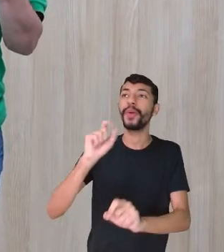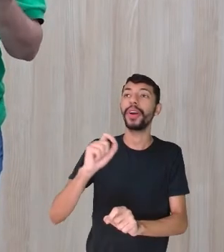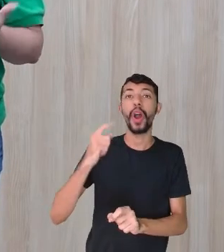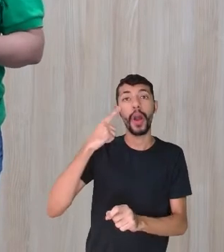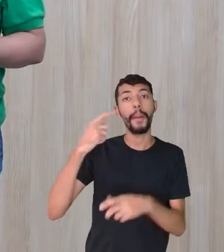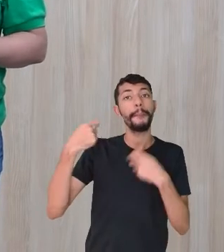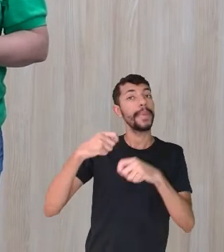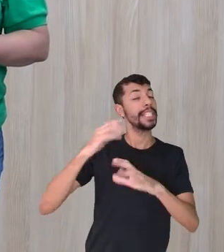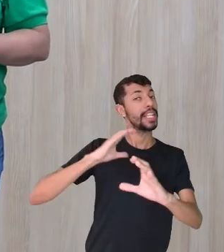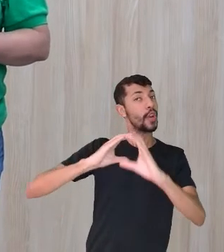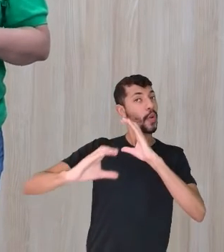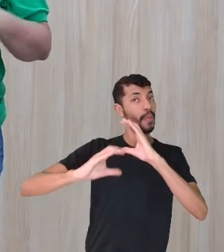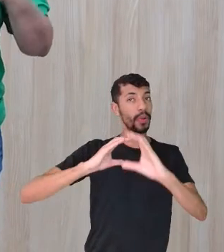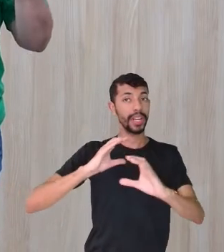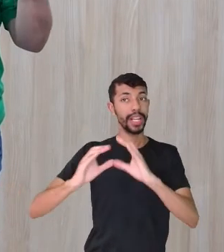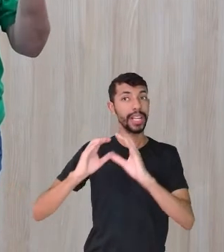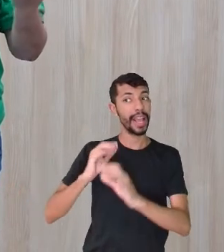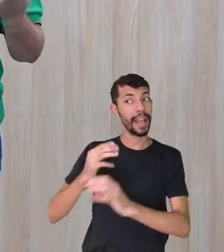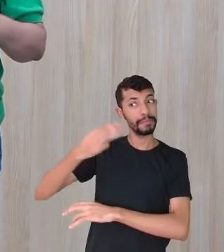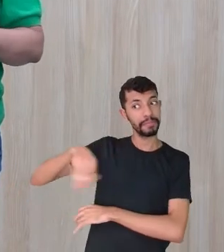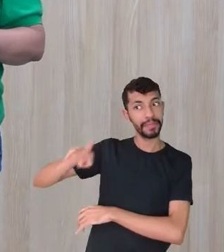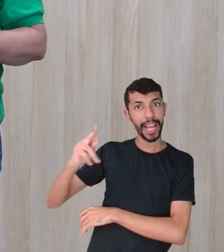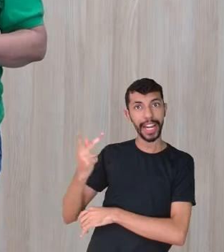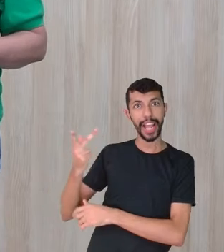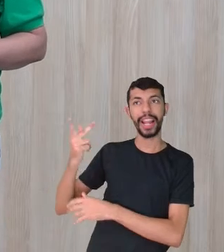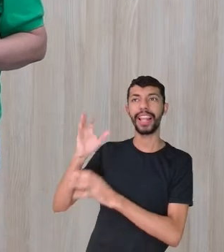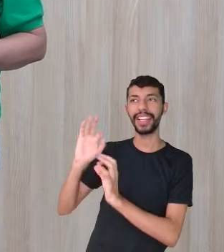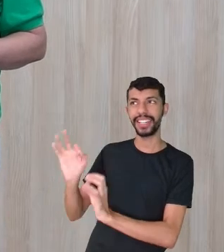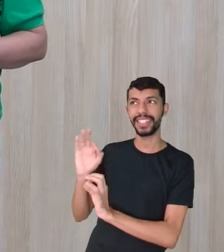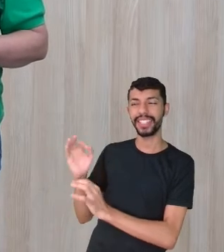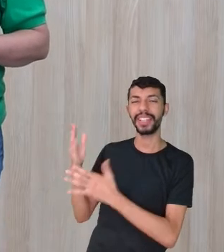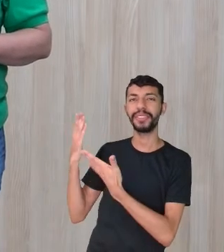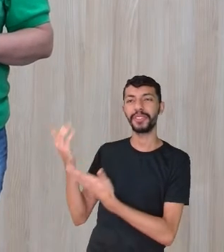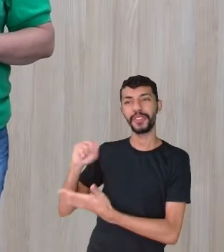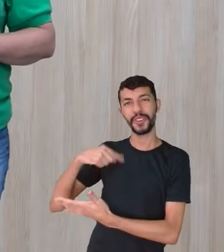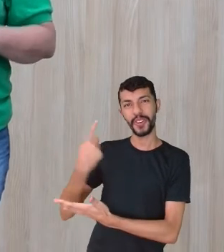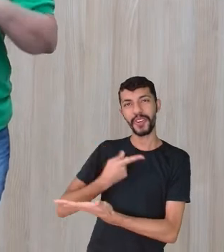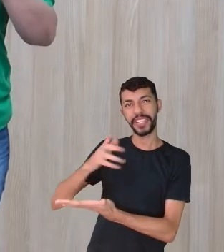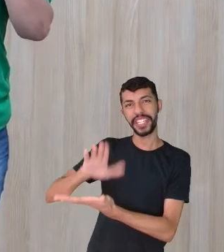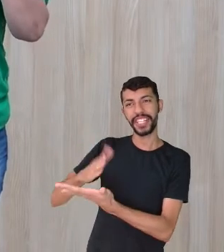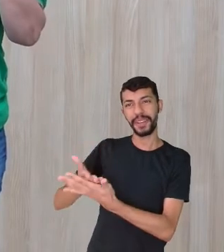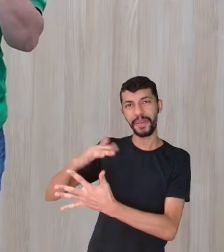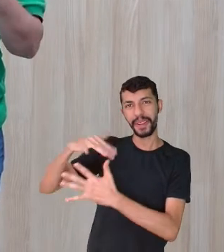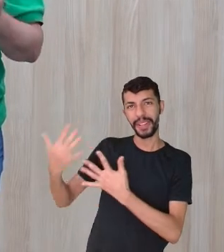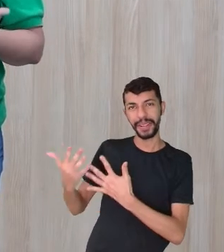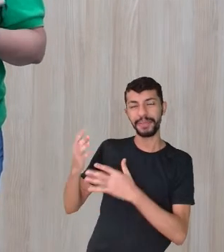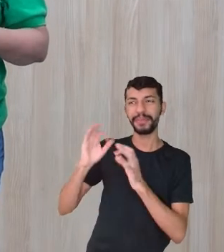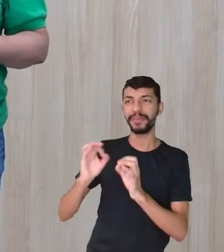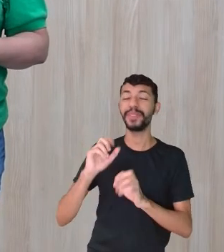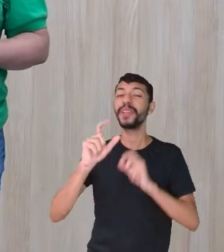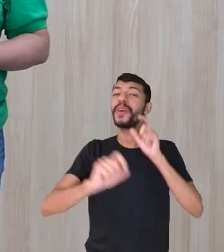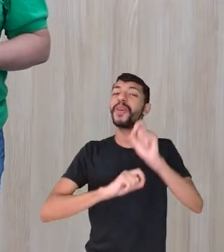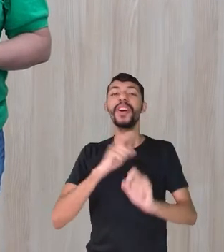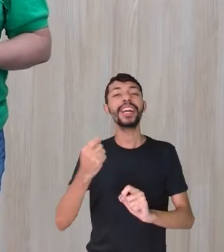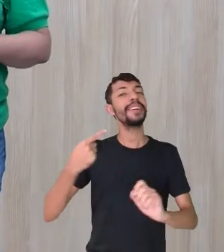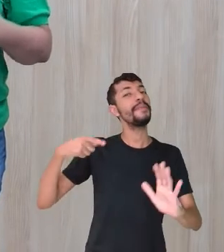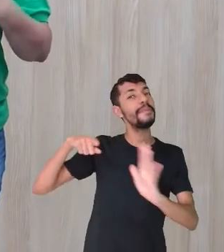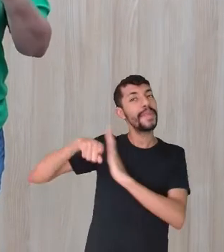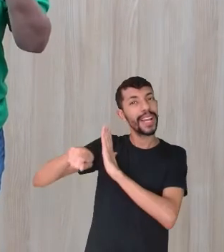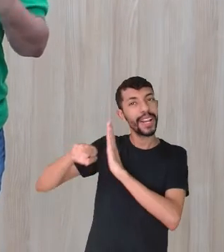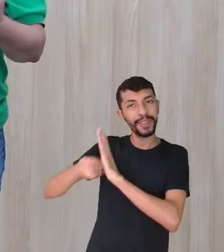que comunicar, não é, para Helena Frutuoso, nossa intérprete, o que eu ia perguntar para